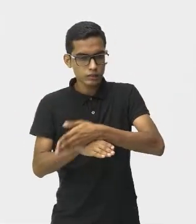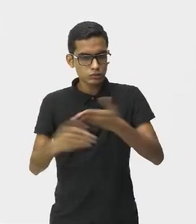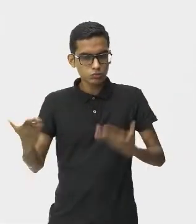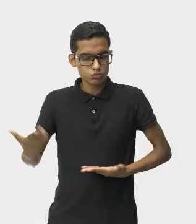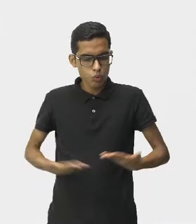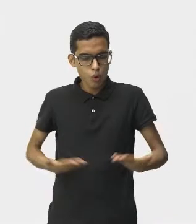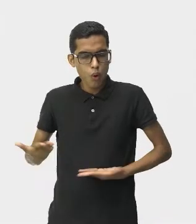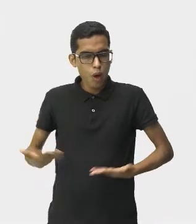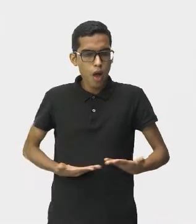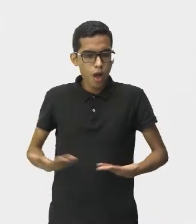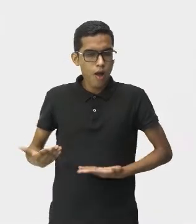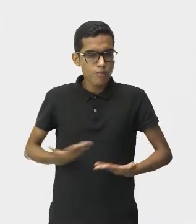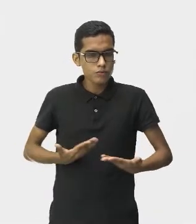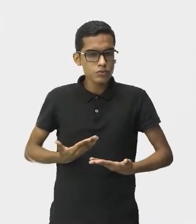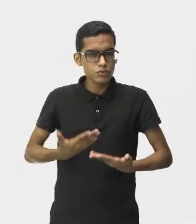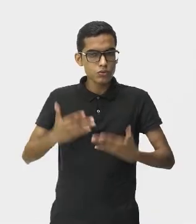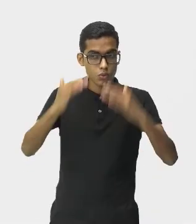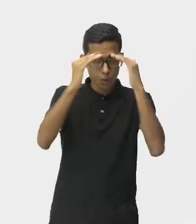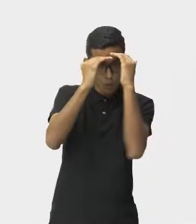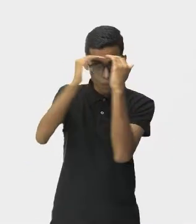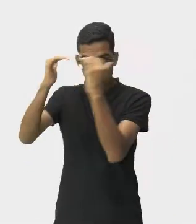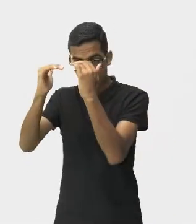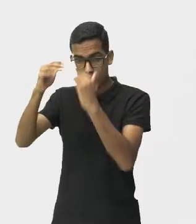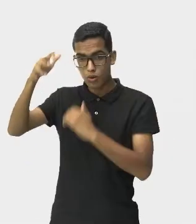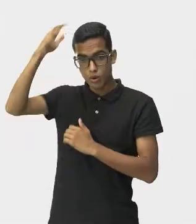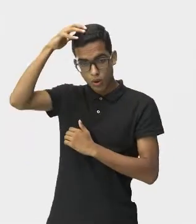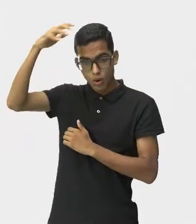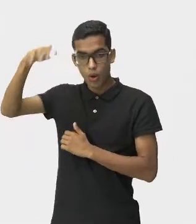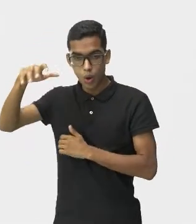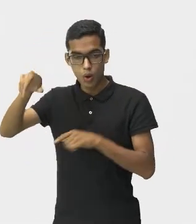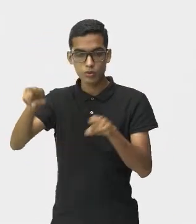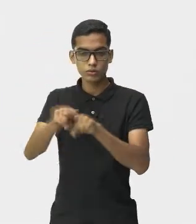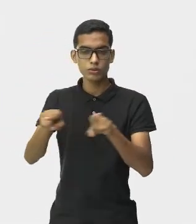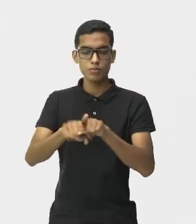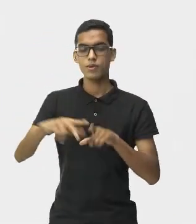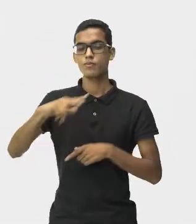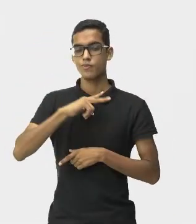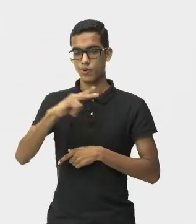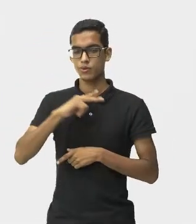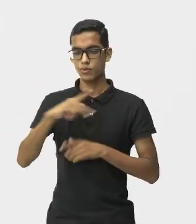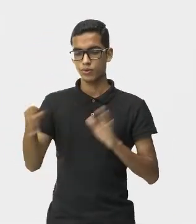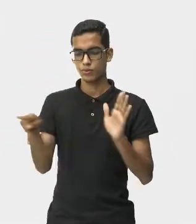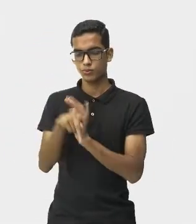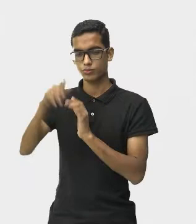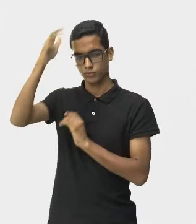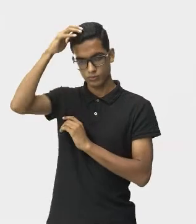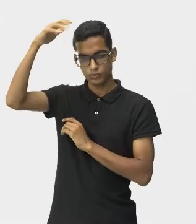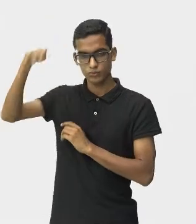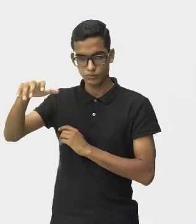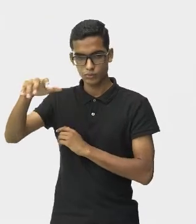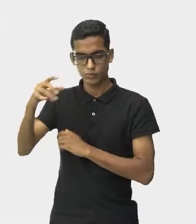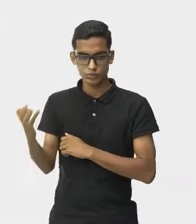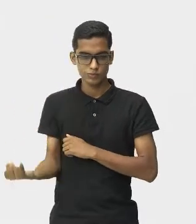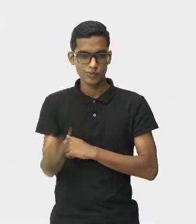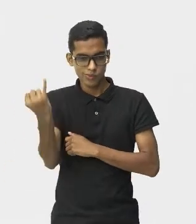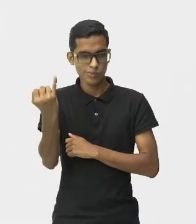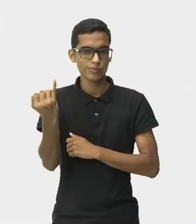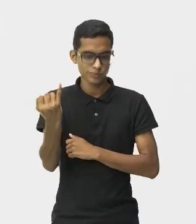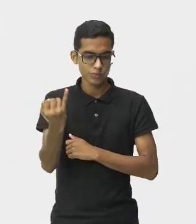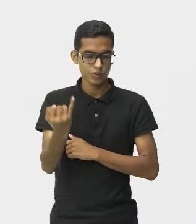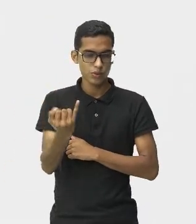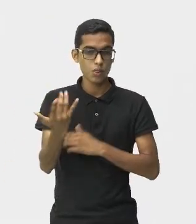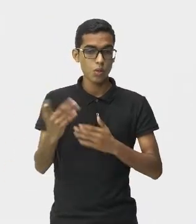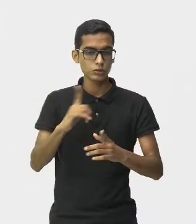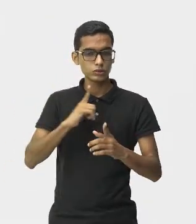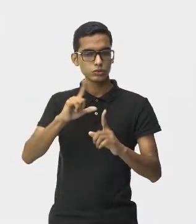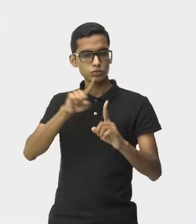basicamente criou o corpo de militarização de indígenas. Isso aqui é muito interessante para a gente estudar, tá, gente? Tinha como objetivo